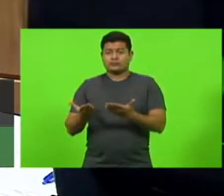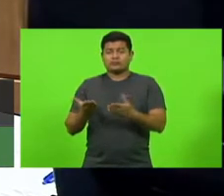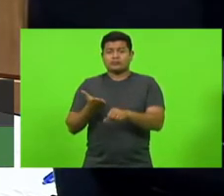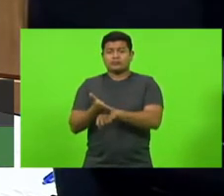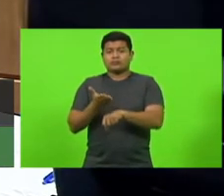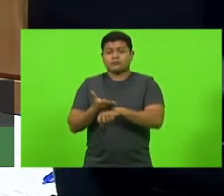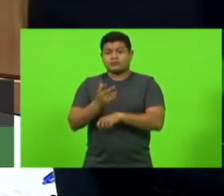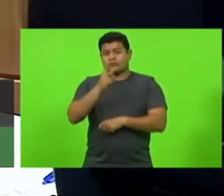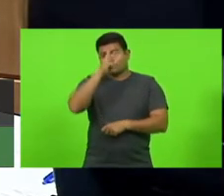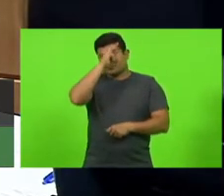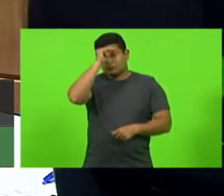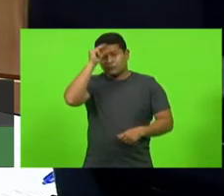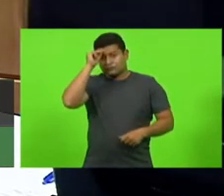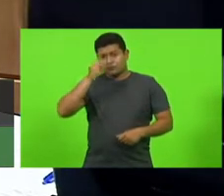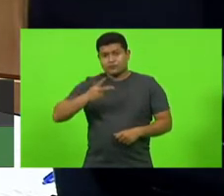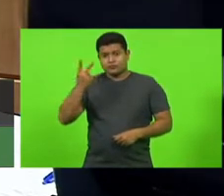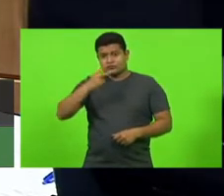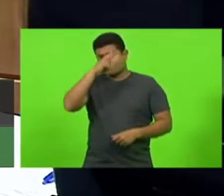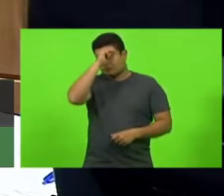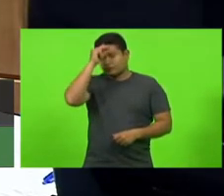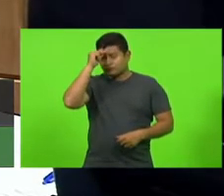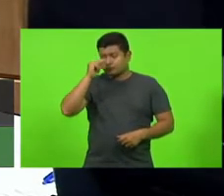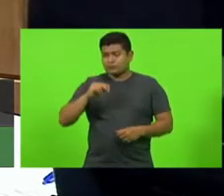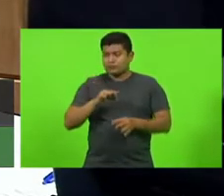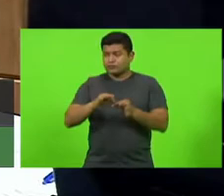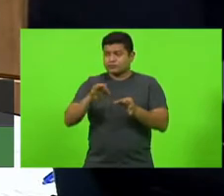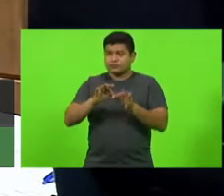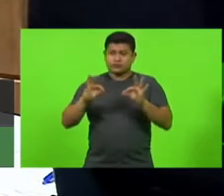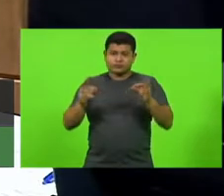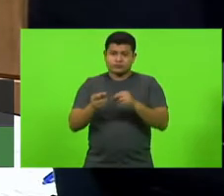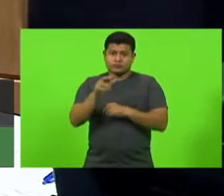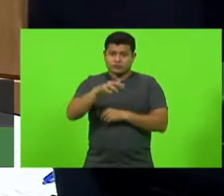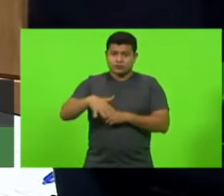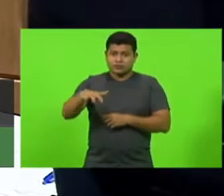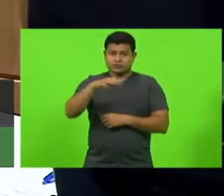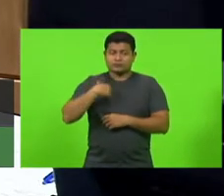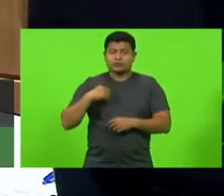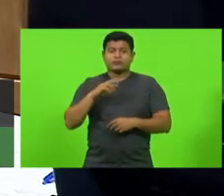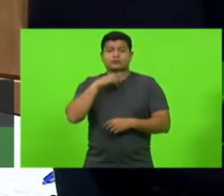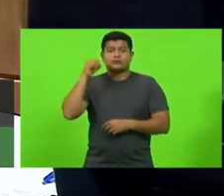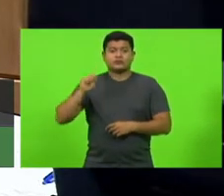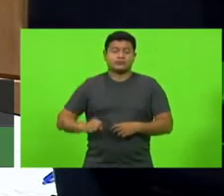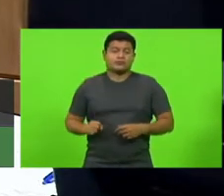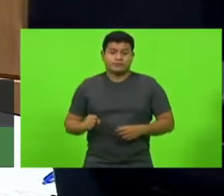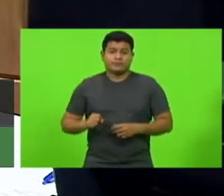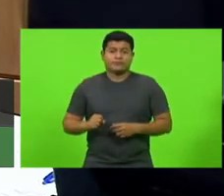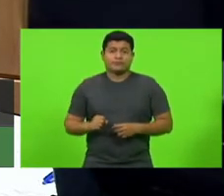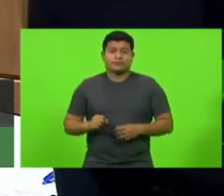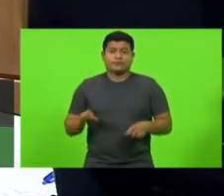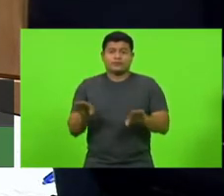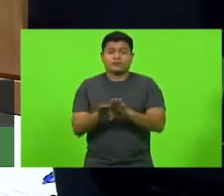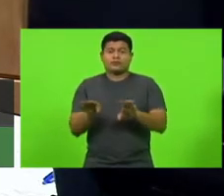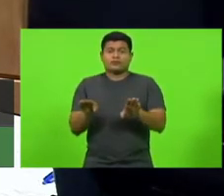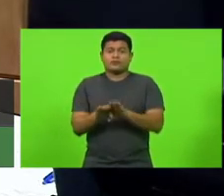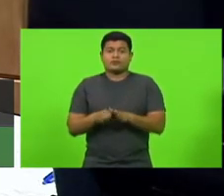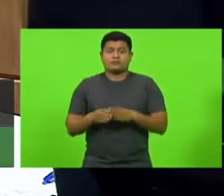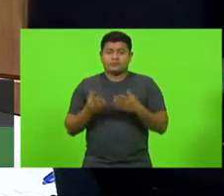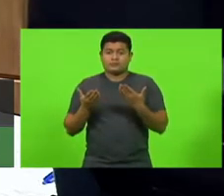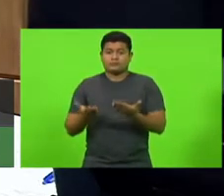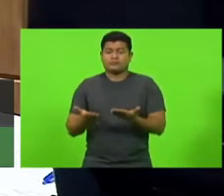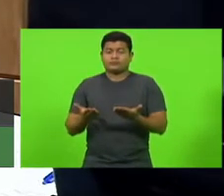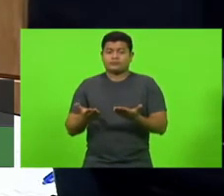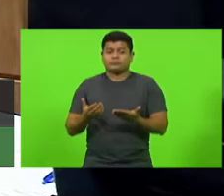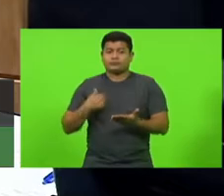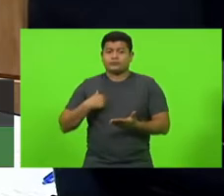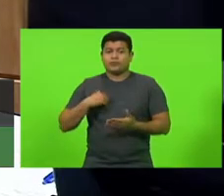prefeitos, entidades de toda a região, não só de Joinville, Planalto Norte, Jaraguá do Sul. E, fazendo essa menção, acredito que a gente faz